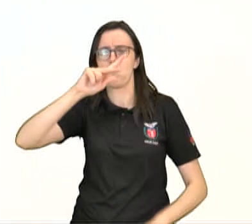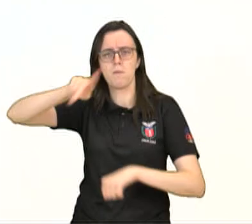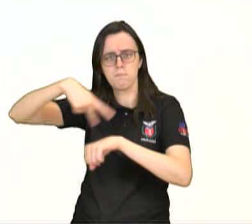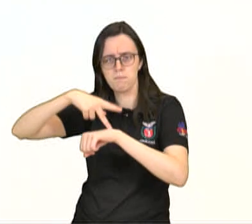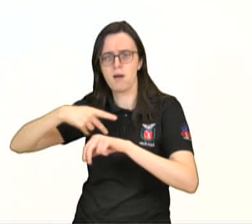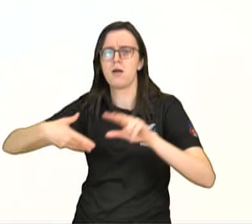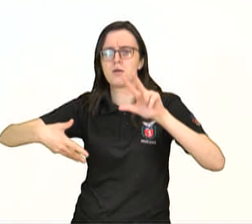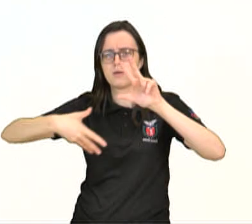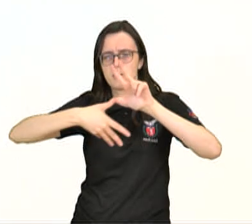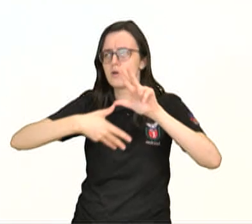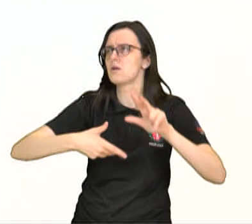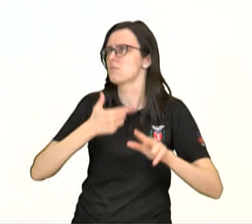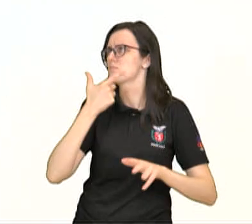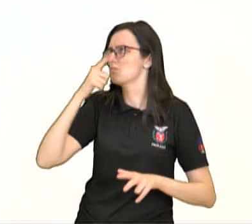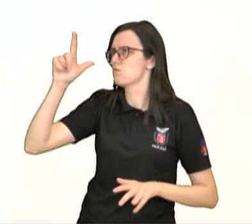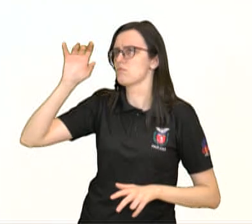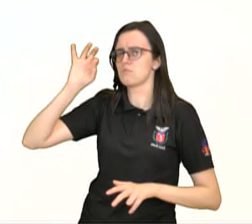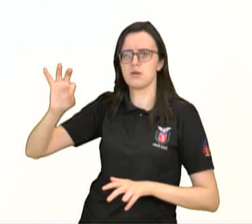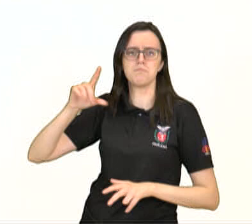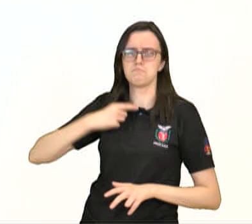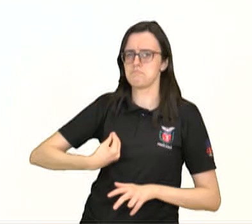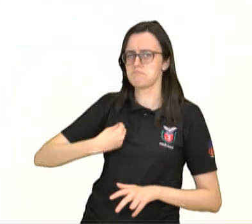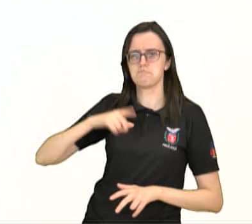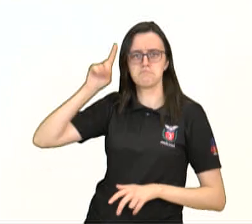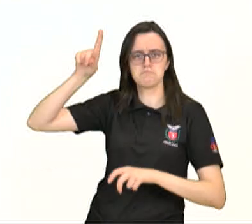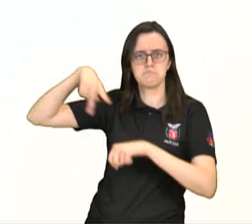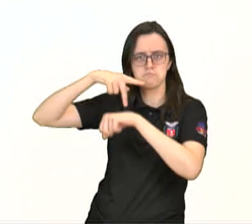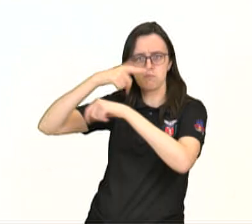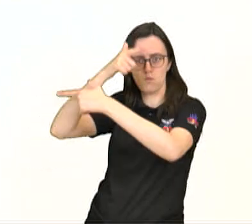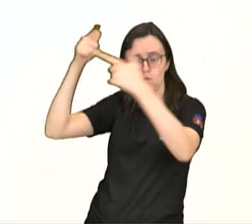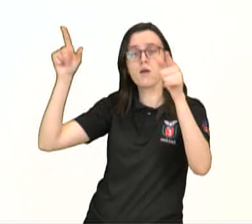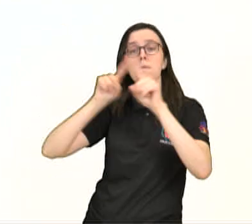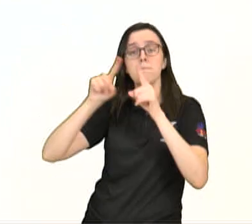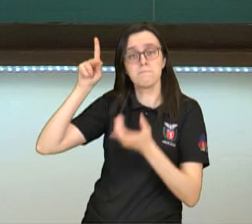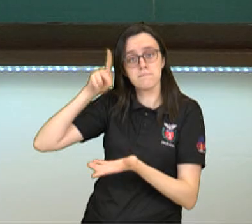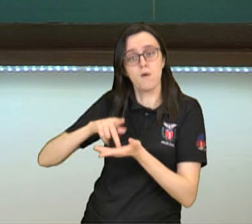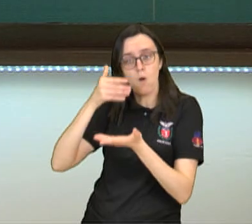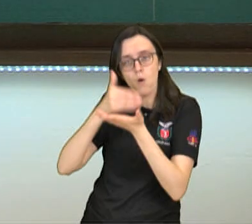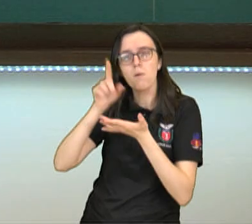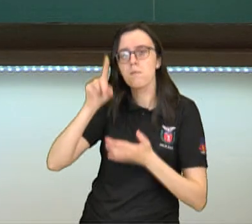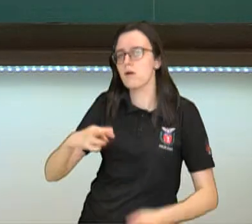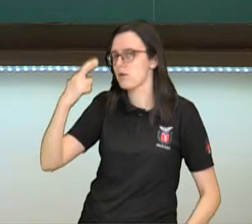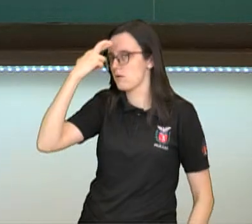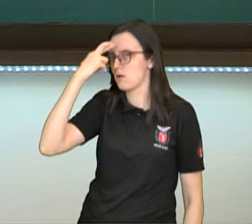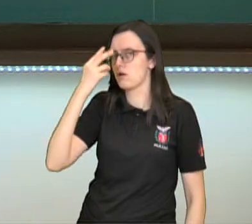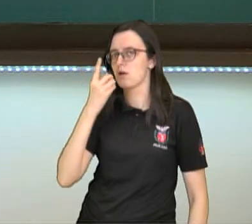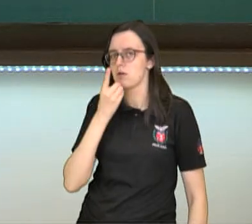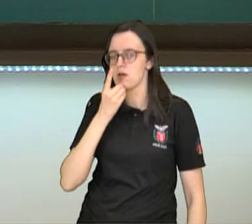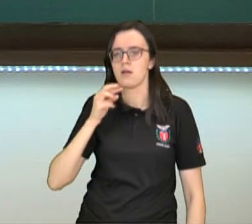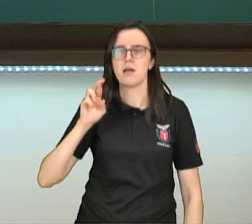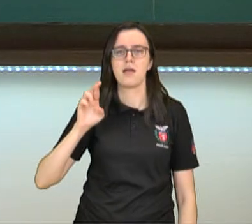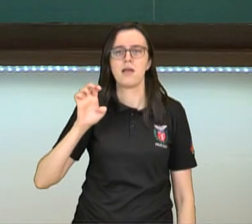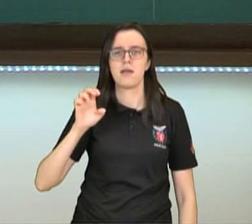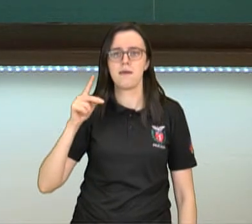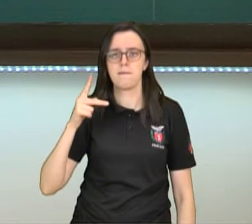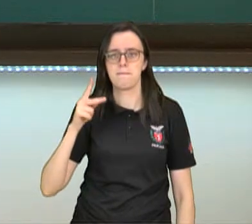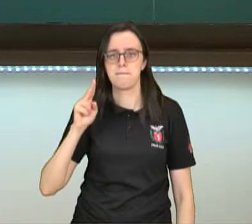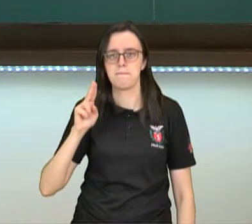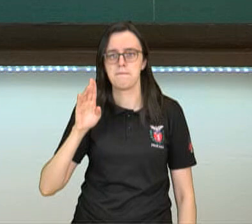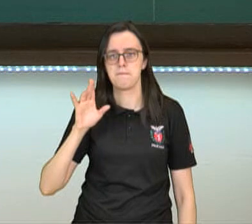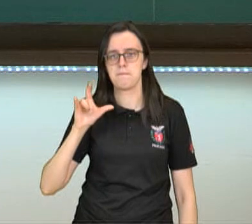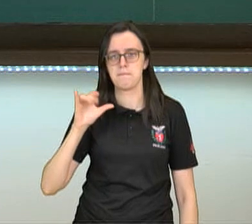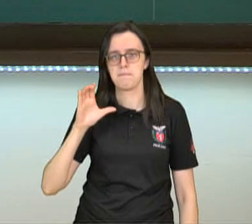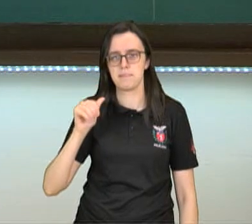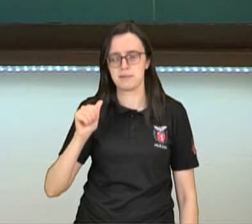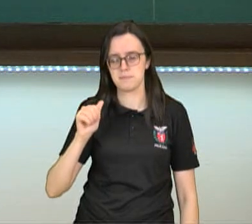latinos, o seu país de origem é a República Dominicana. Então, foi aquilo que nós conversamos. Ela foi difundida, foi divulgada